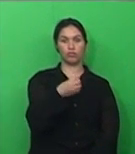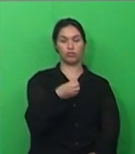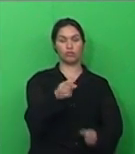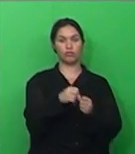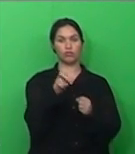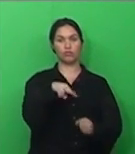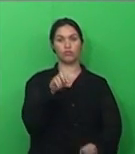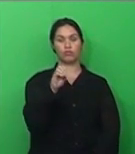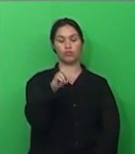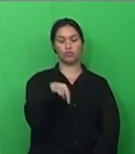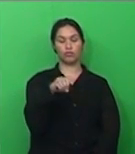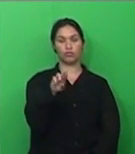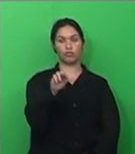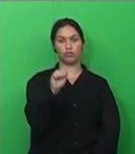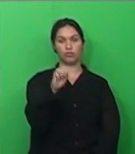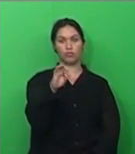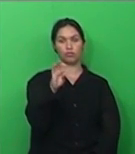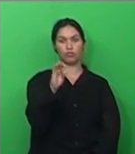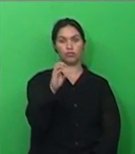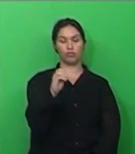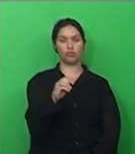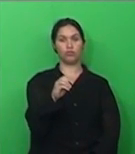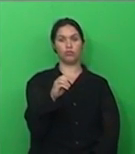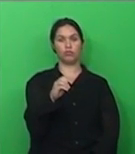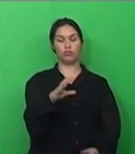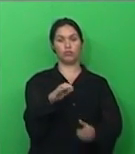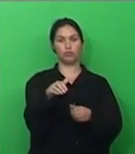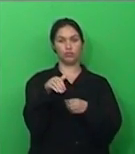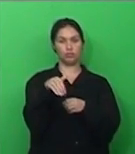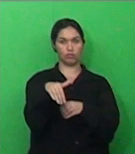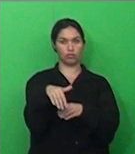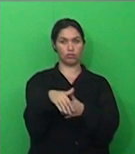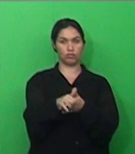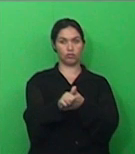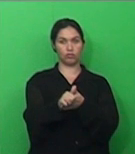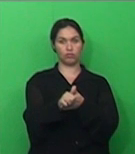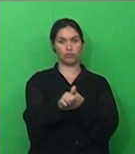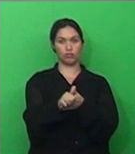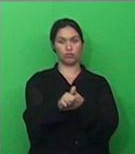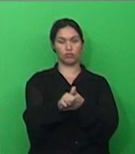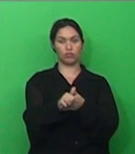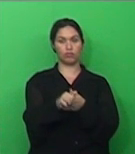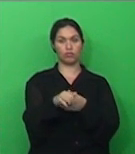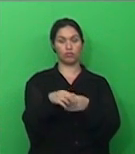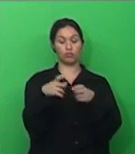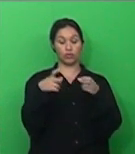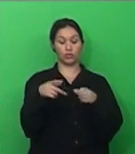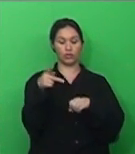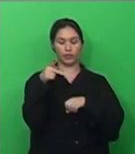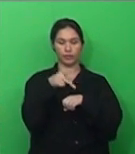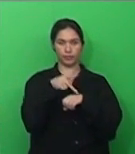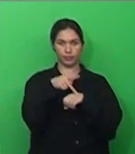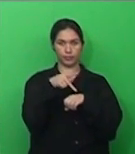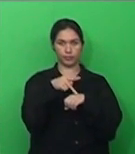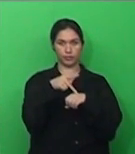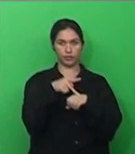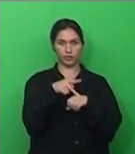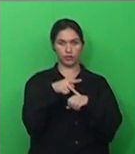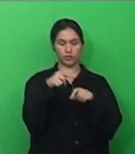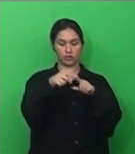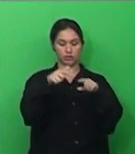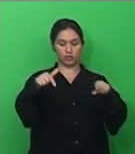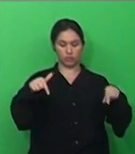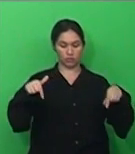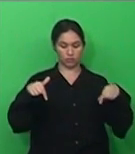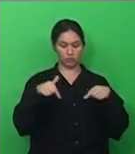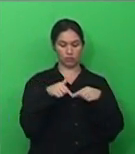Honorato. Assunto: compactação e colocação de material pedrisco de pedra ao redor do campo de futebol localizado no estádio José